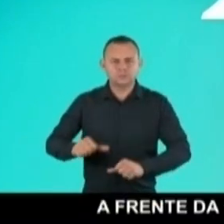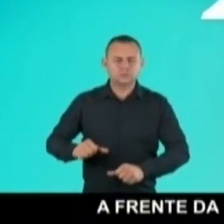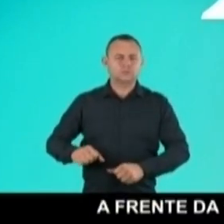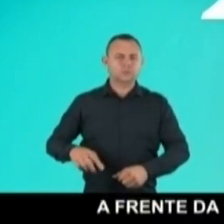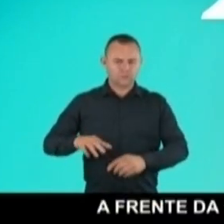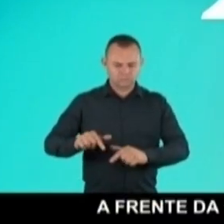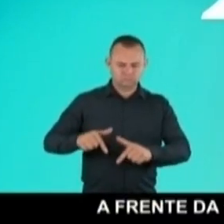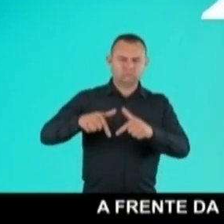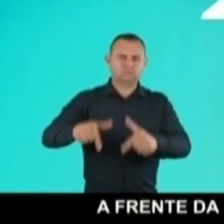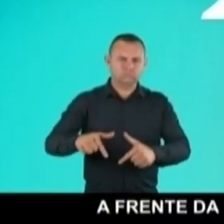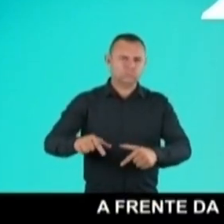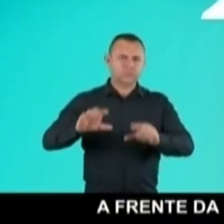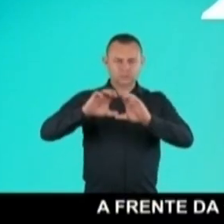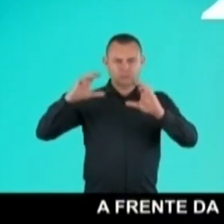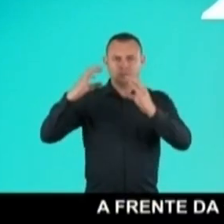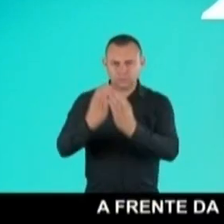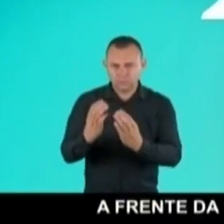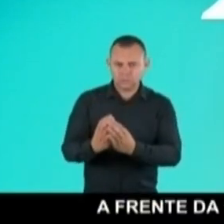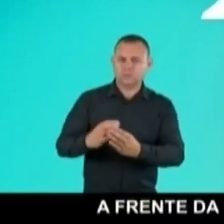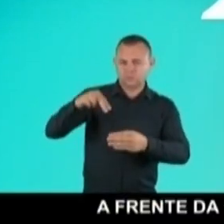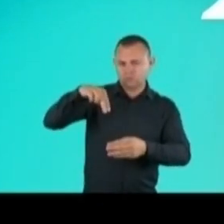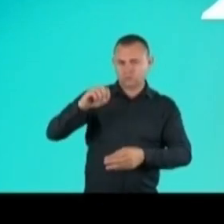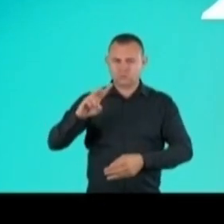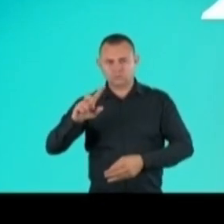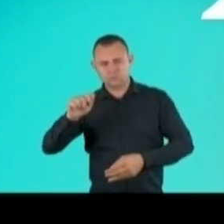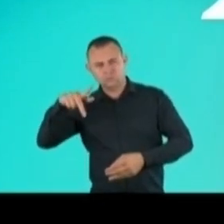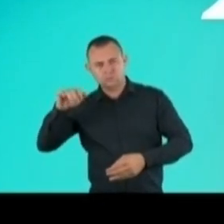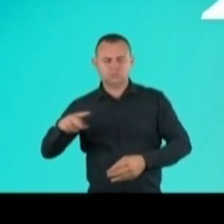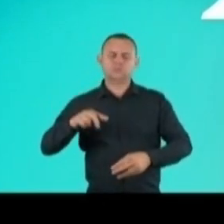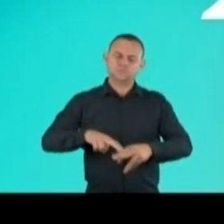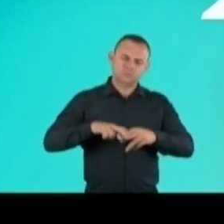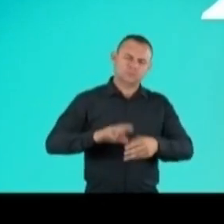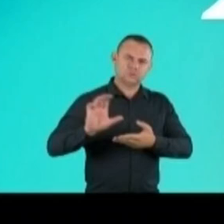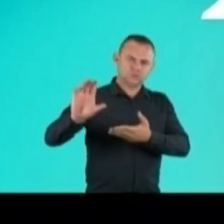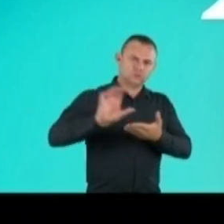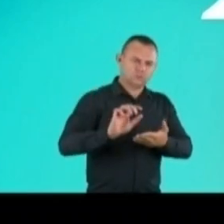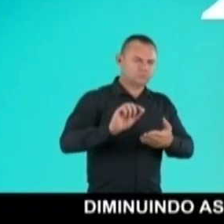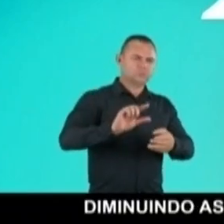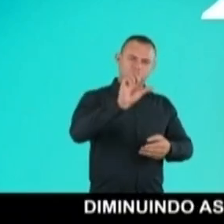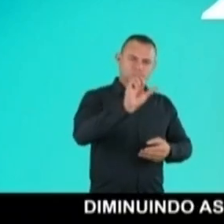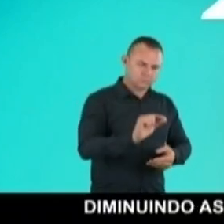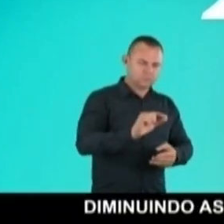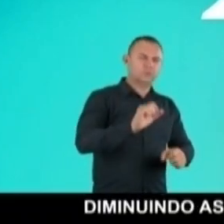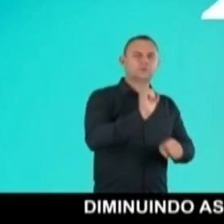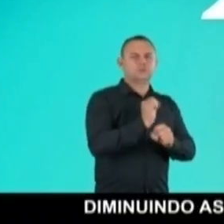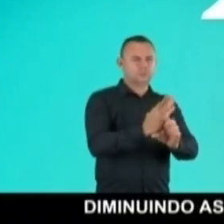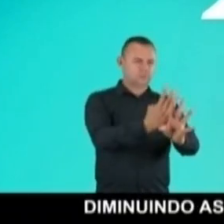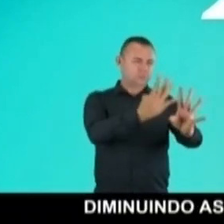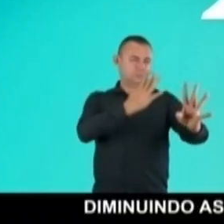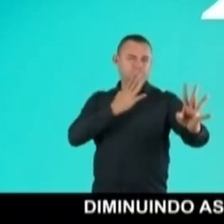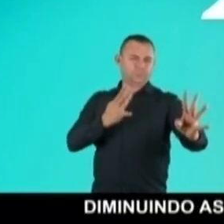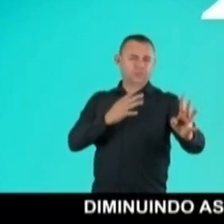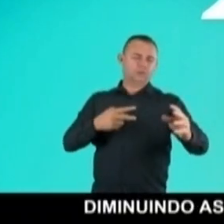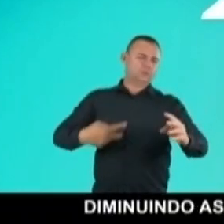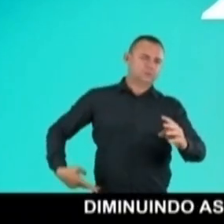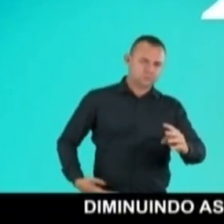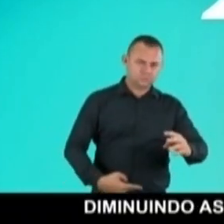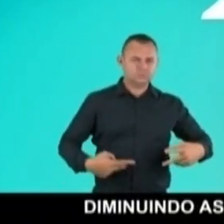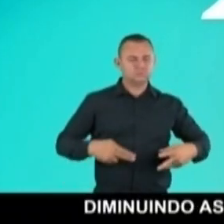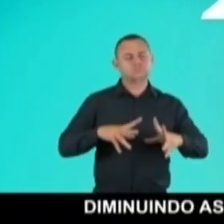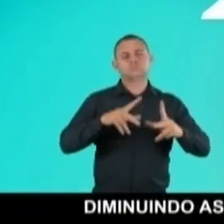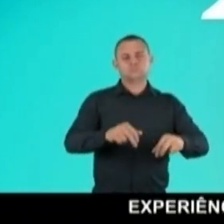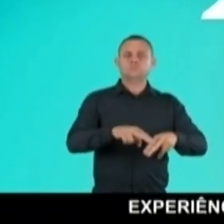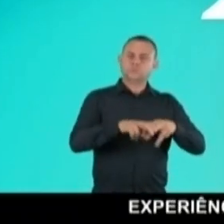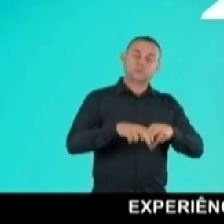À frente da Câmara de Nova Andradina, fica o doutor do Duodeno para complementar os recursos da saúde, diminuindo assim a fila de espera para a realização de